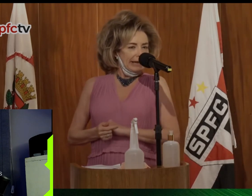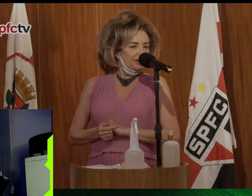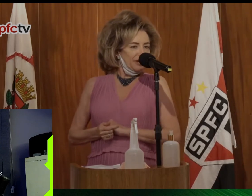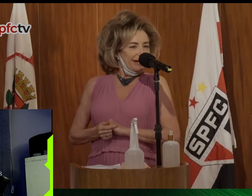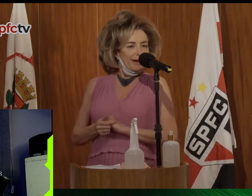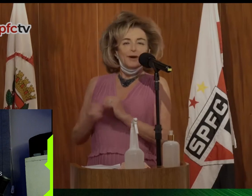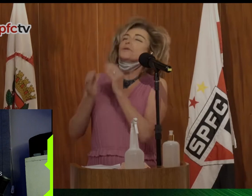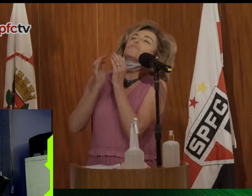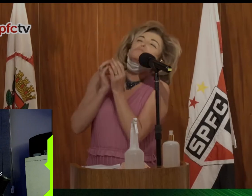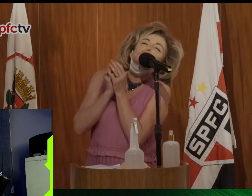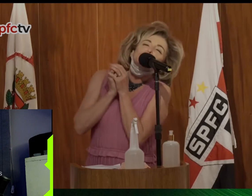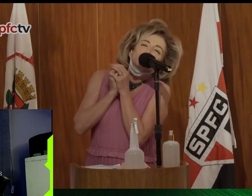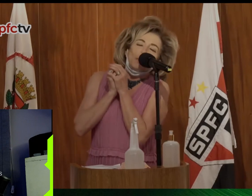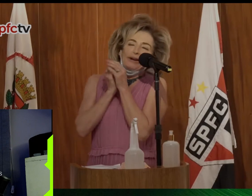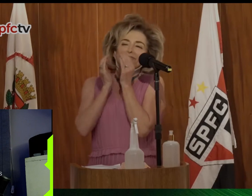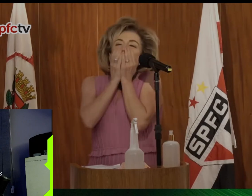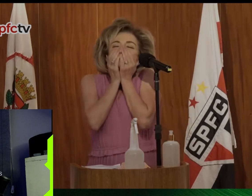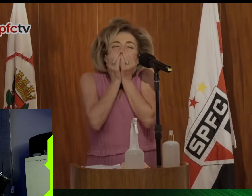vocês